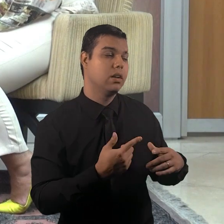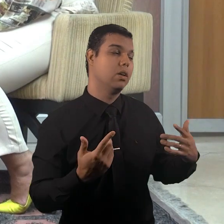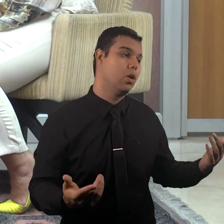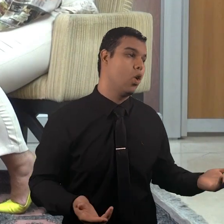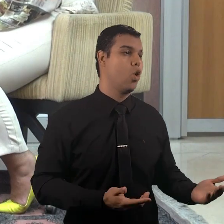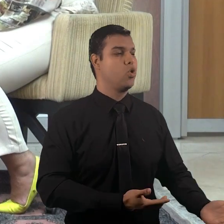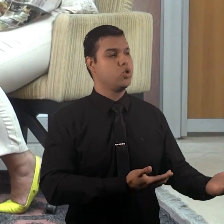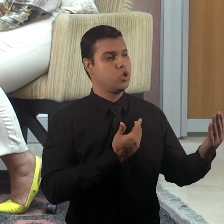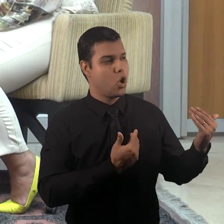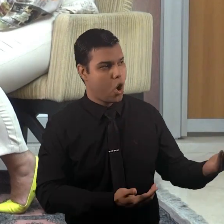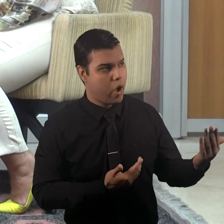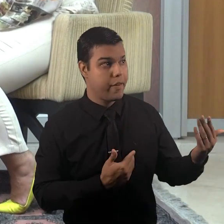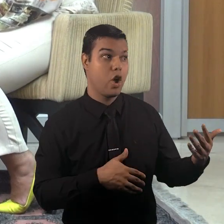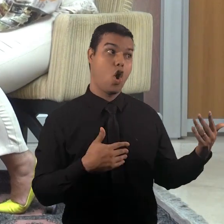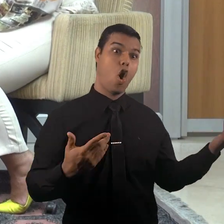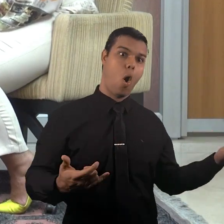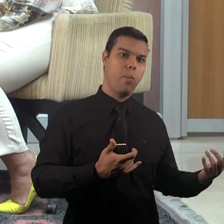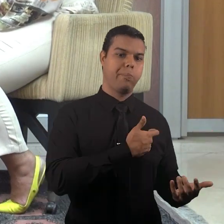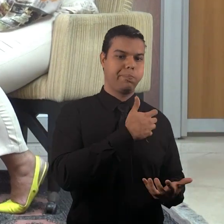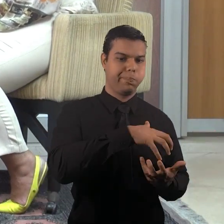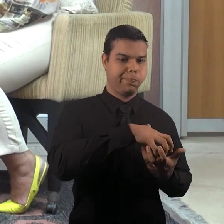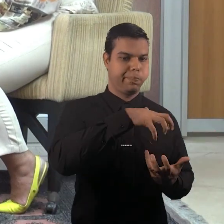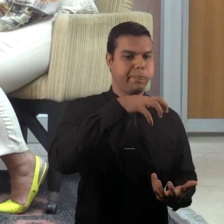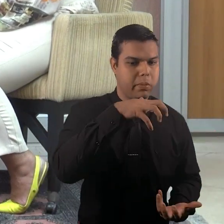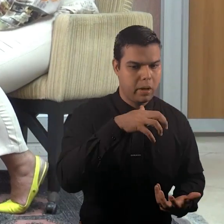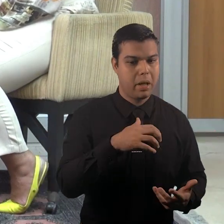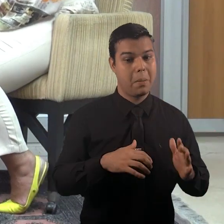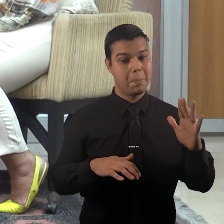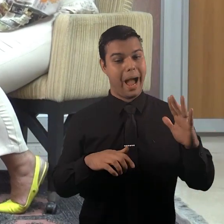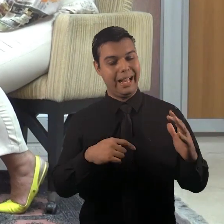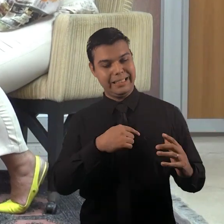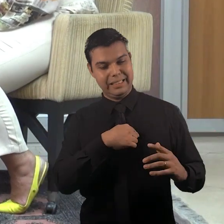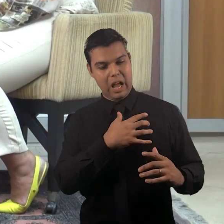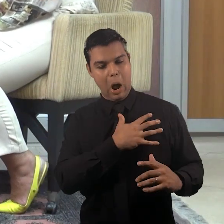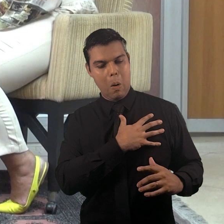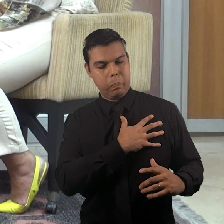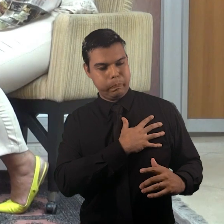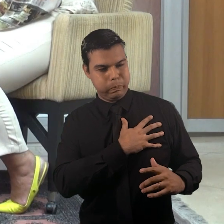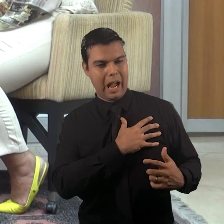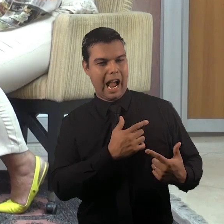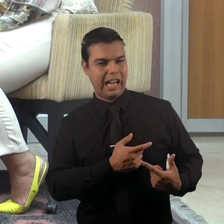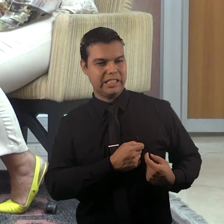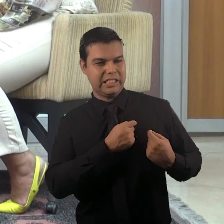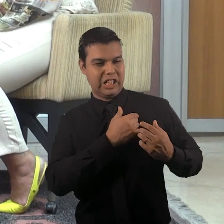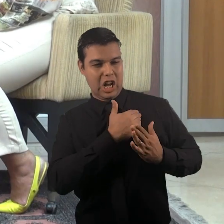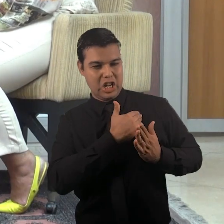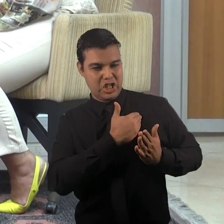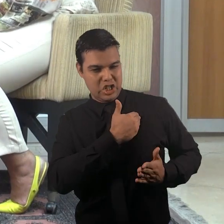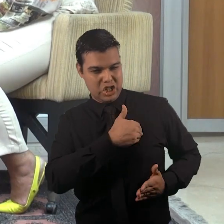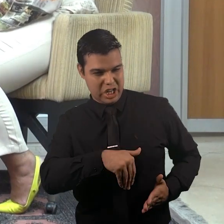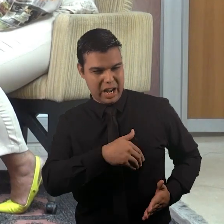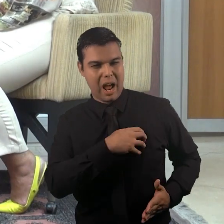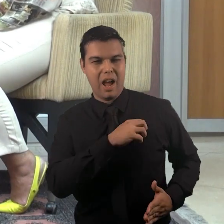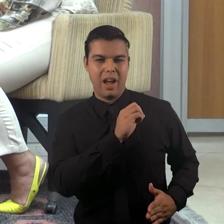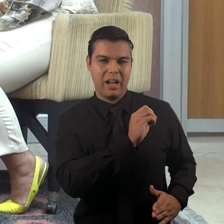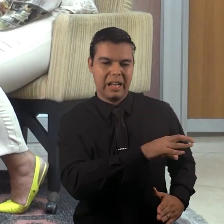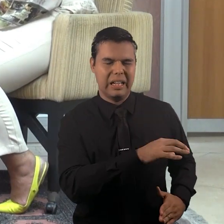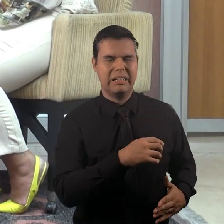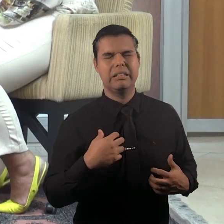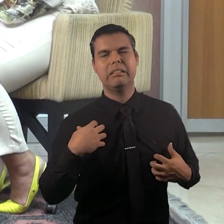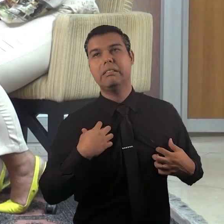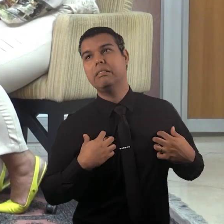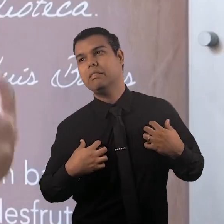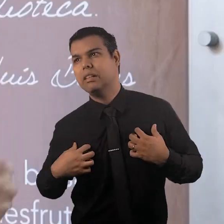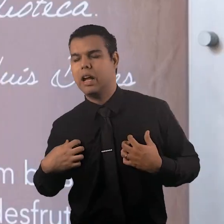a mulher é muito jovem, ou a mulher já não é tão jovem, mas a perda da mama é uma coisa que assusta muito. Eu tive amigas que perderam a mama